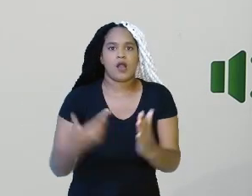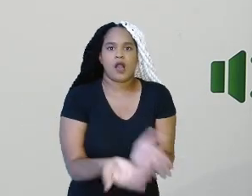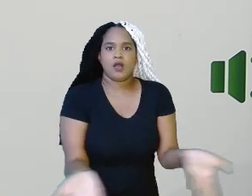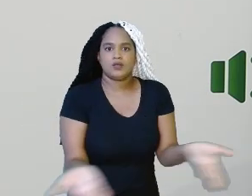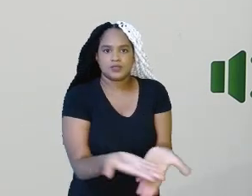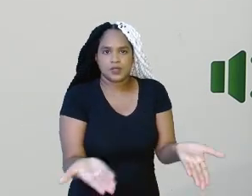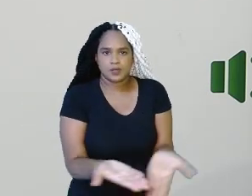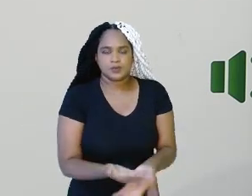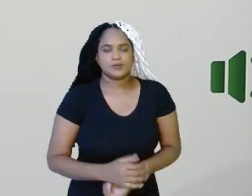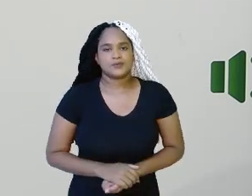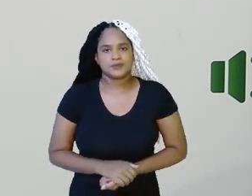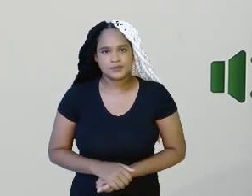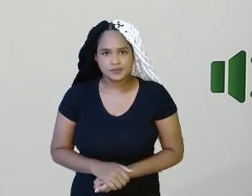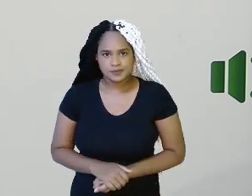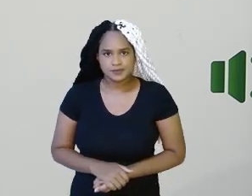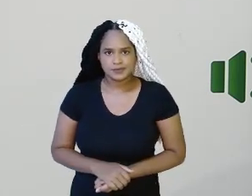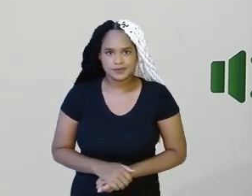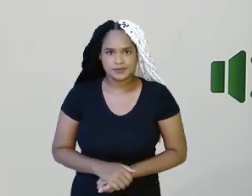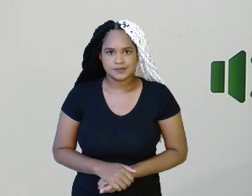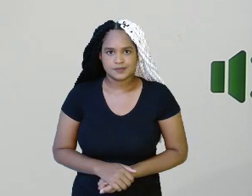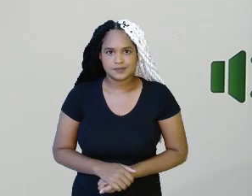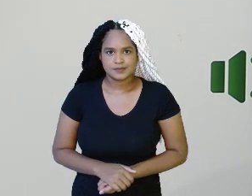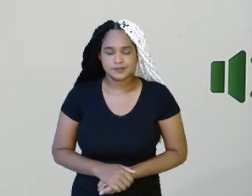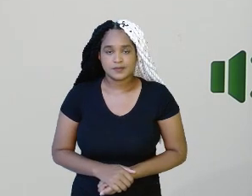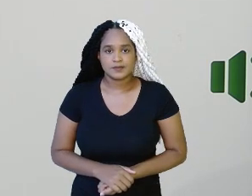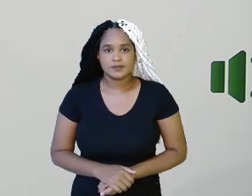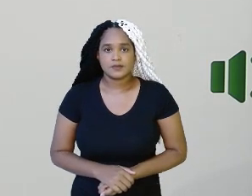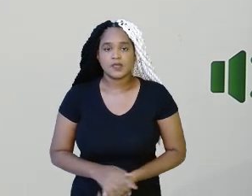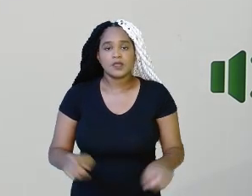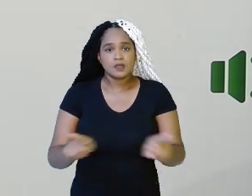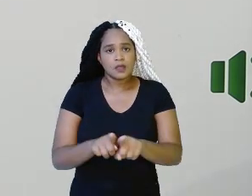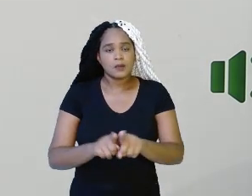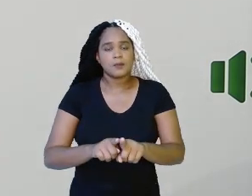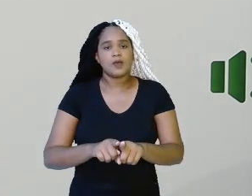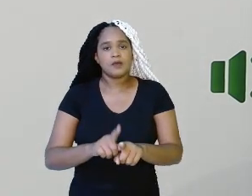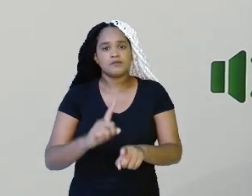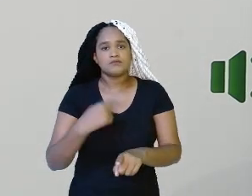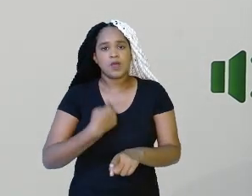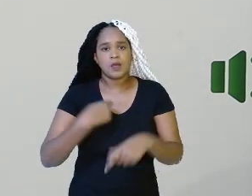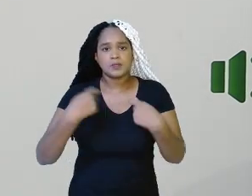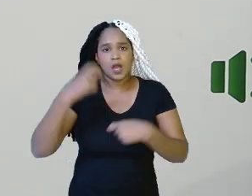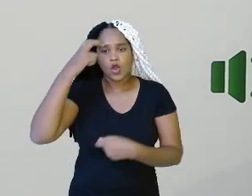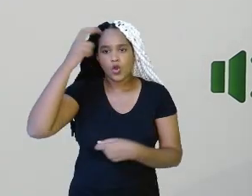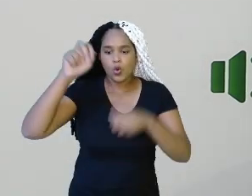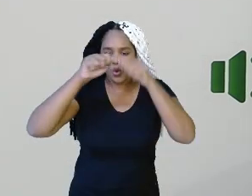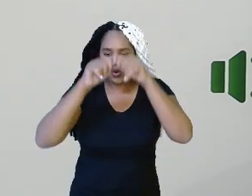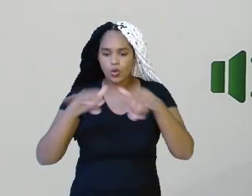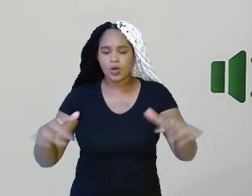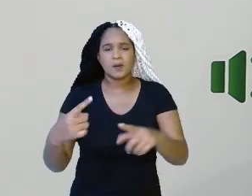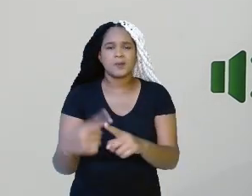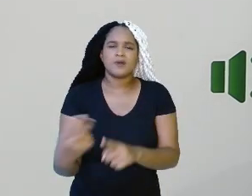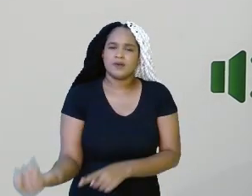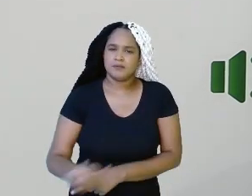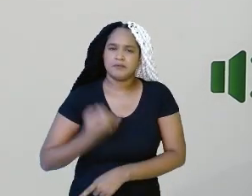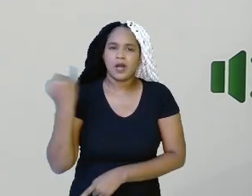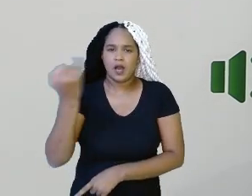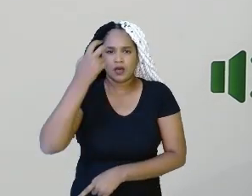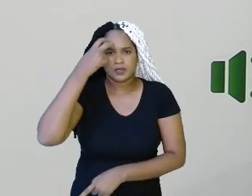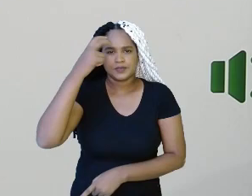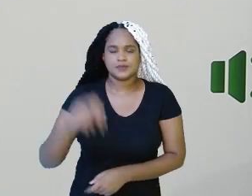importante a gente destacar. E continuar com essa cultura também, isso é muito importante, é muito valioso tudo